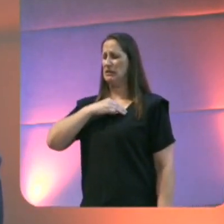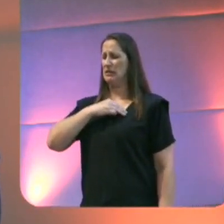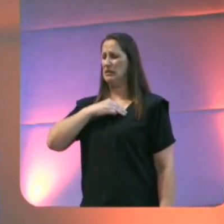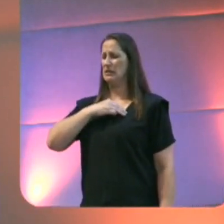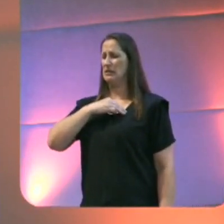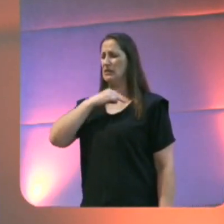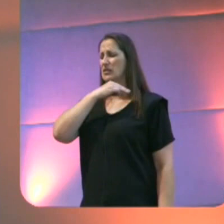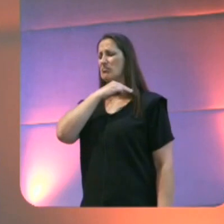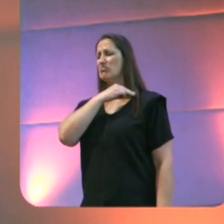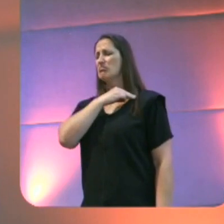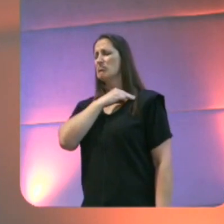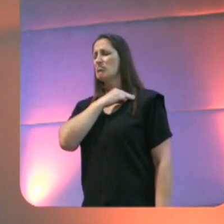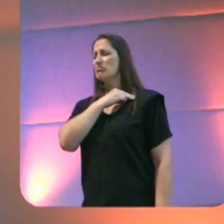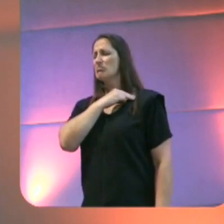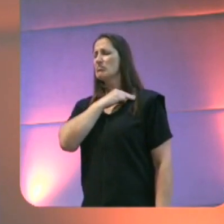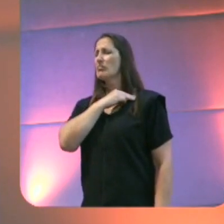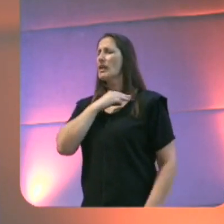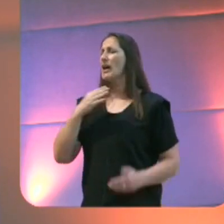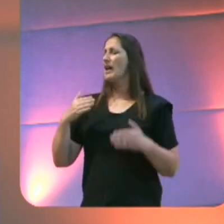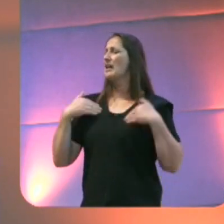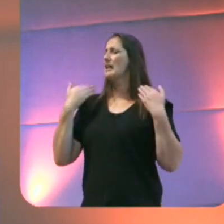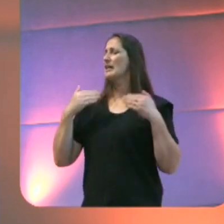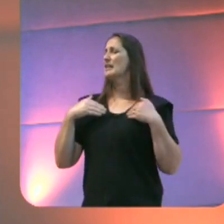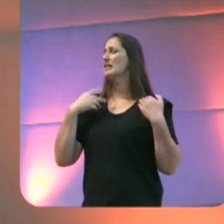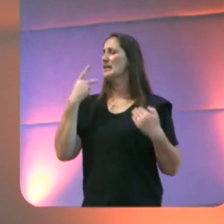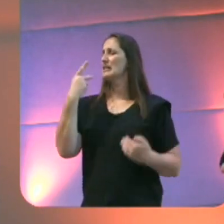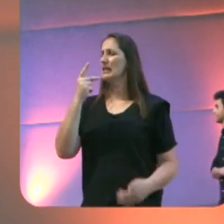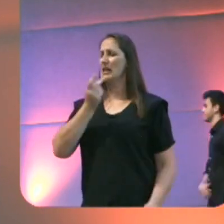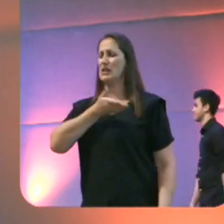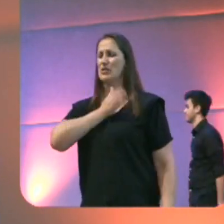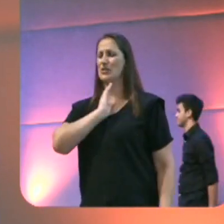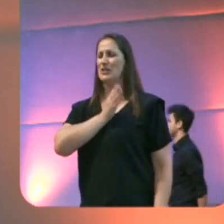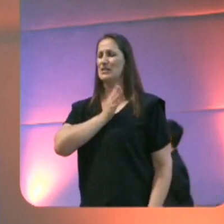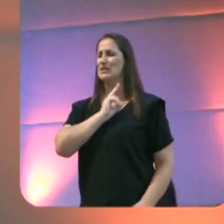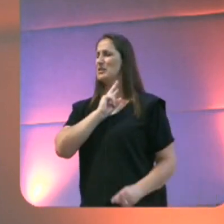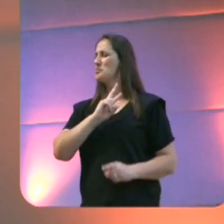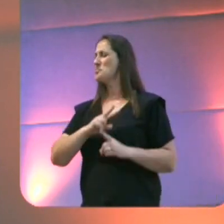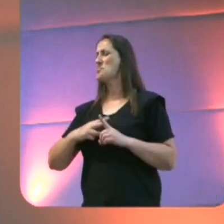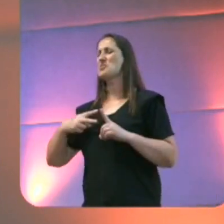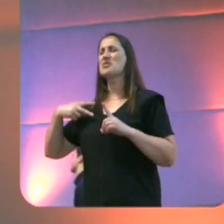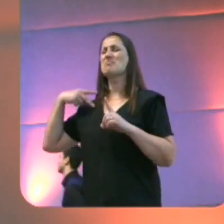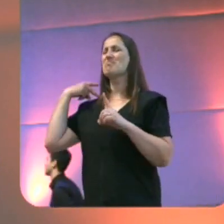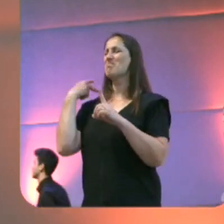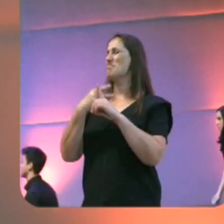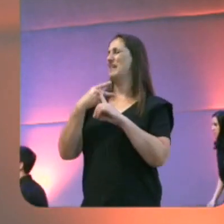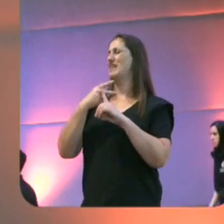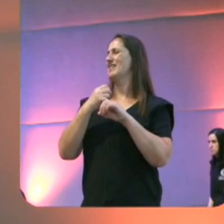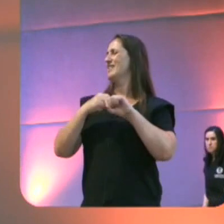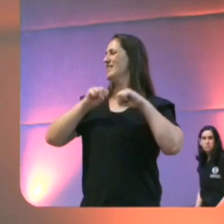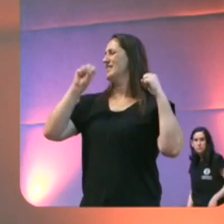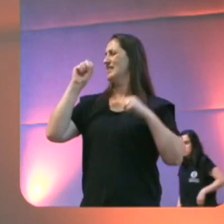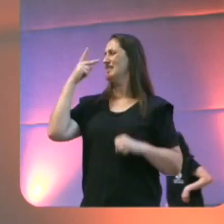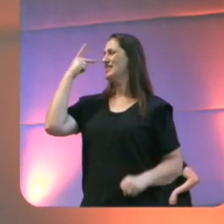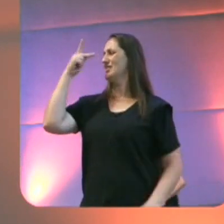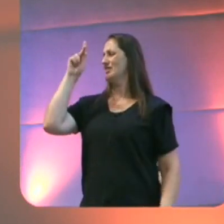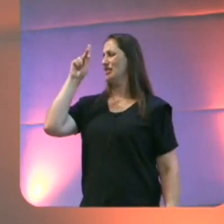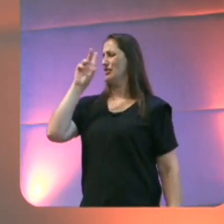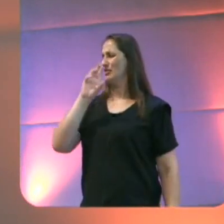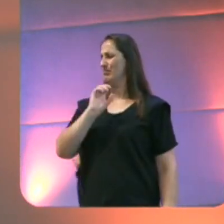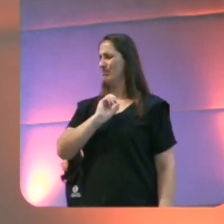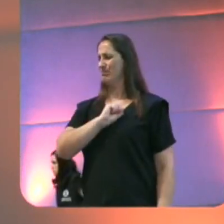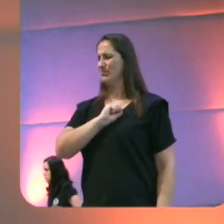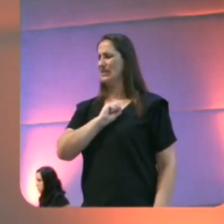Senhor, a alegria do coração deles se multiplique em ver a grandeza do Senhor, e que seja